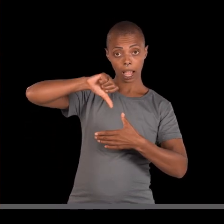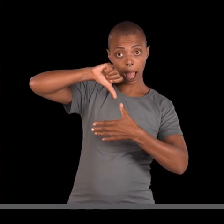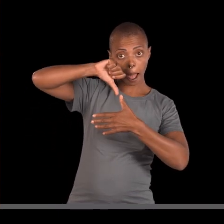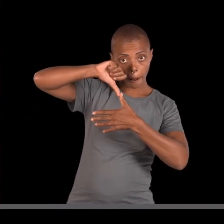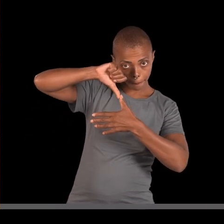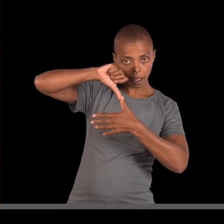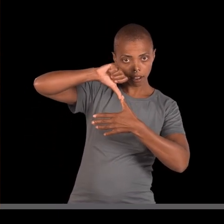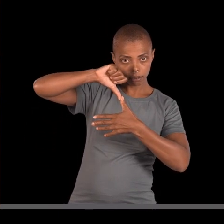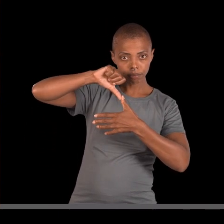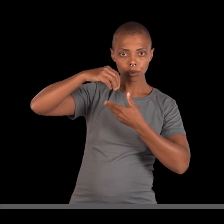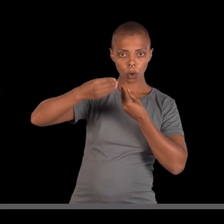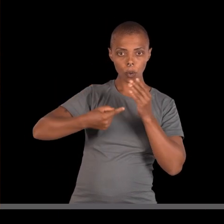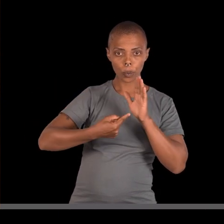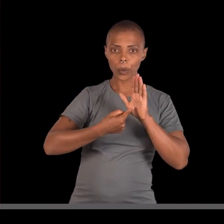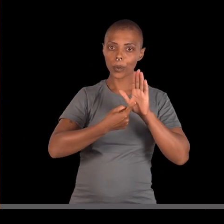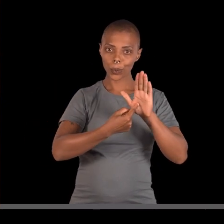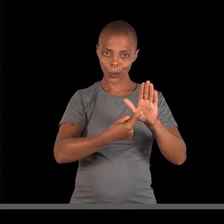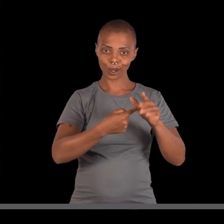Rico.